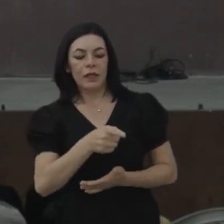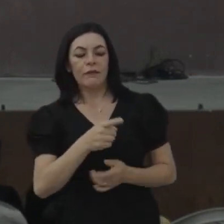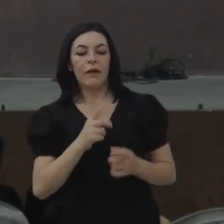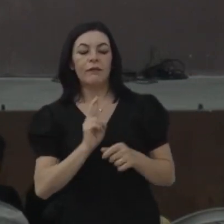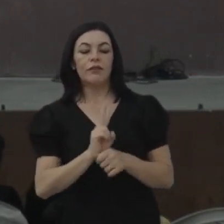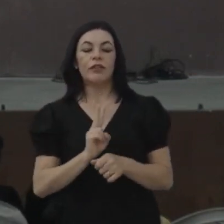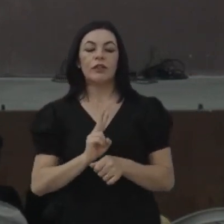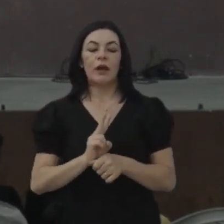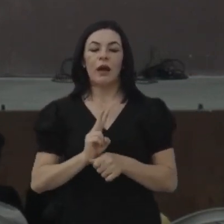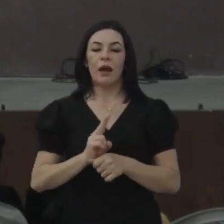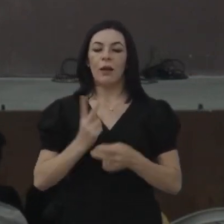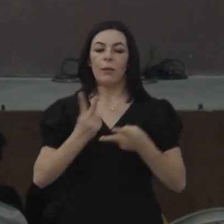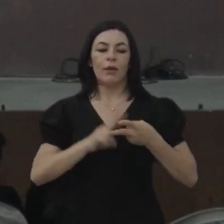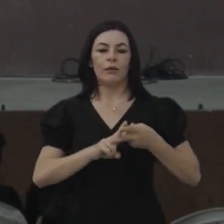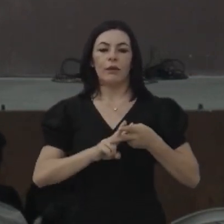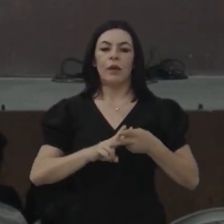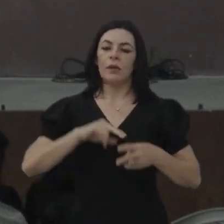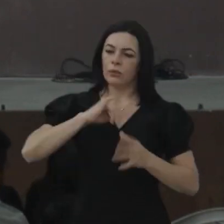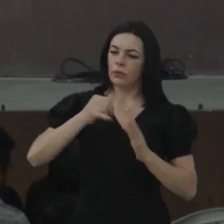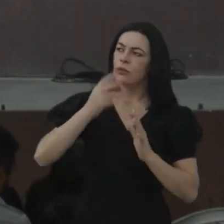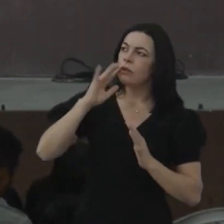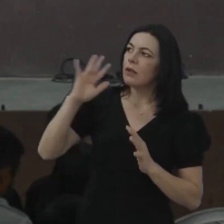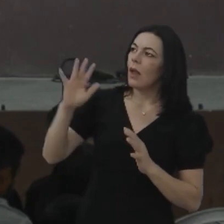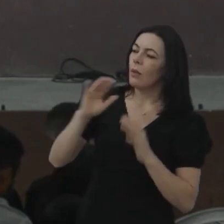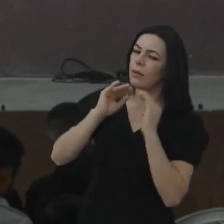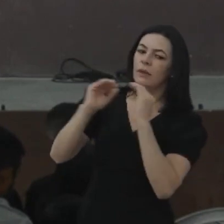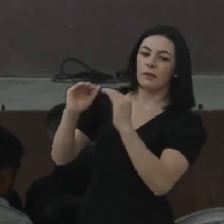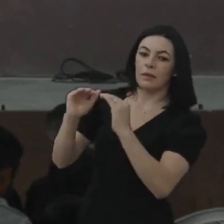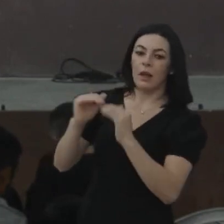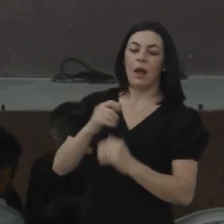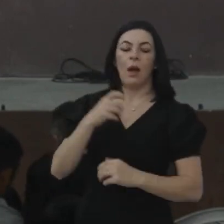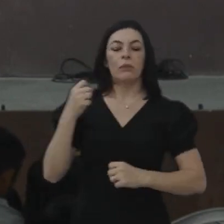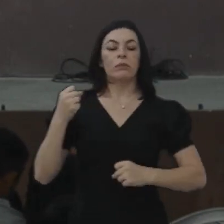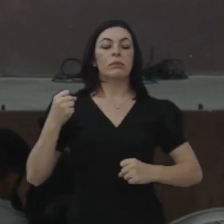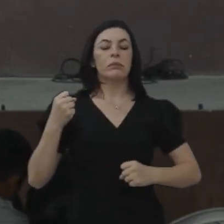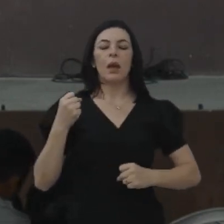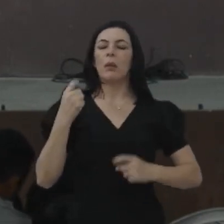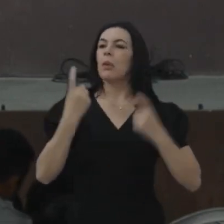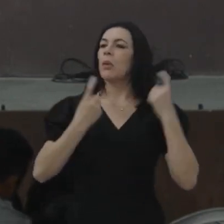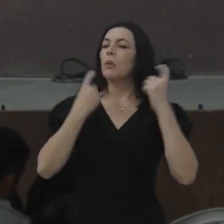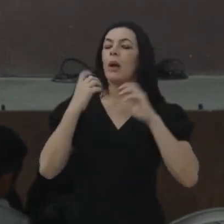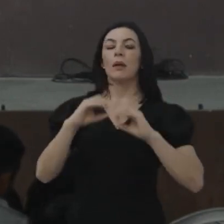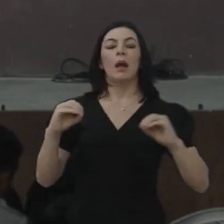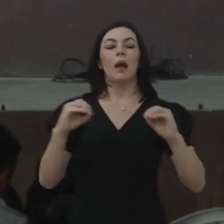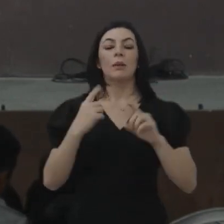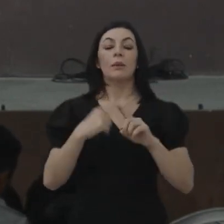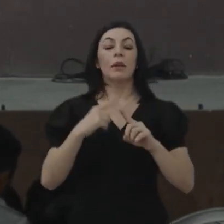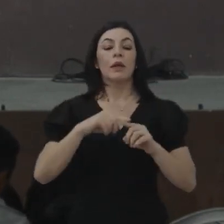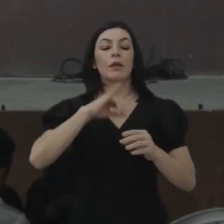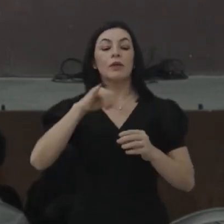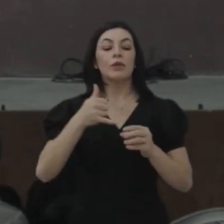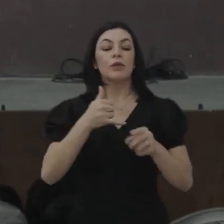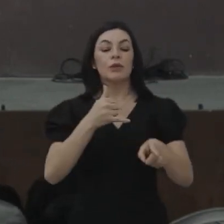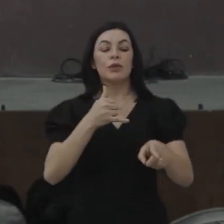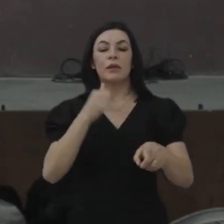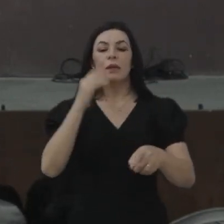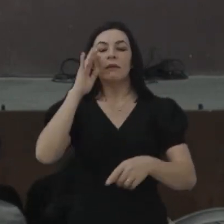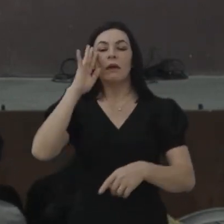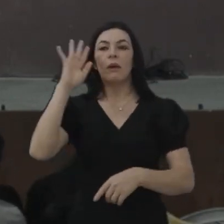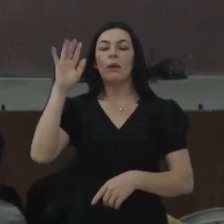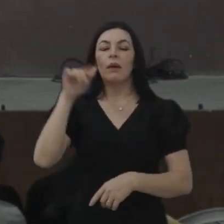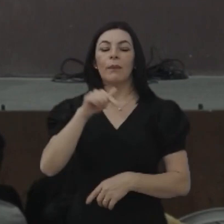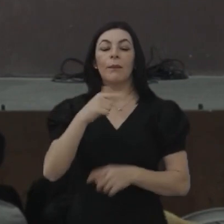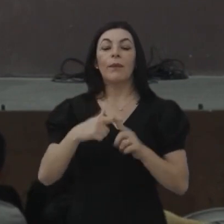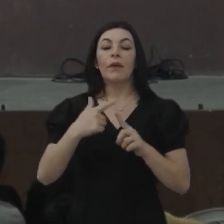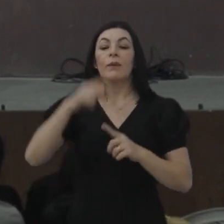cárcere. José fazia tudo o que se devia fazer ali. O carcereiro não se preocupava com nada que tinha sido entregue às mãos de José, porque o